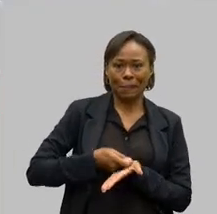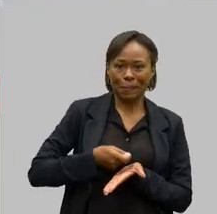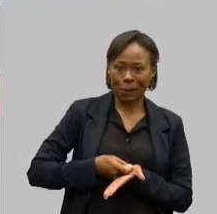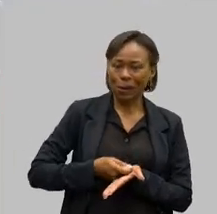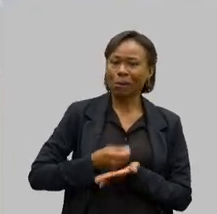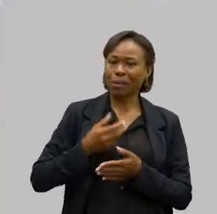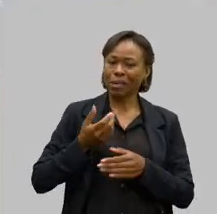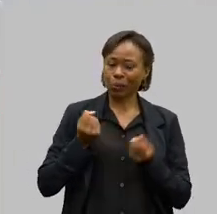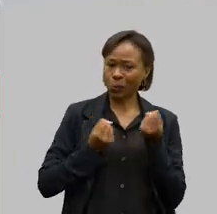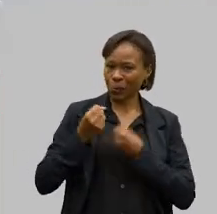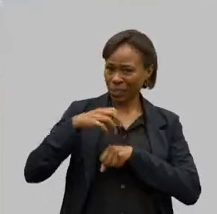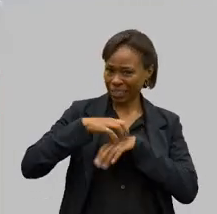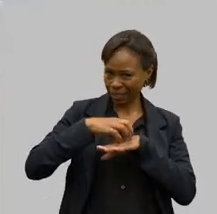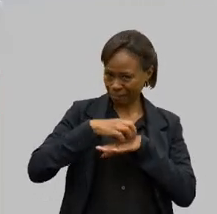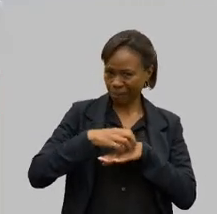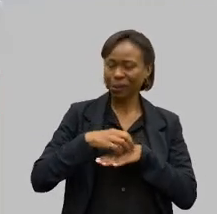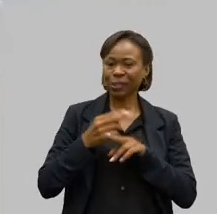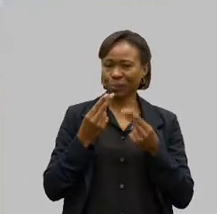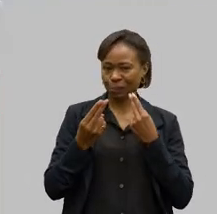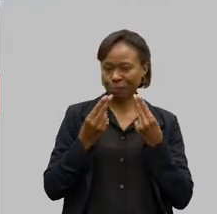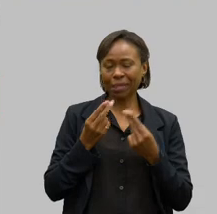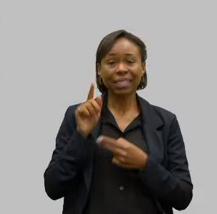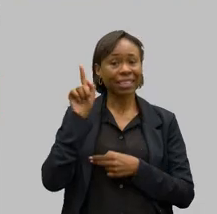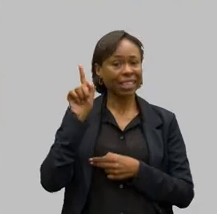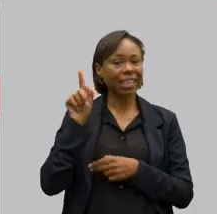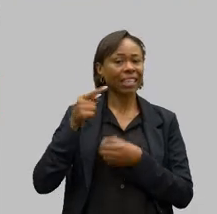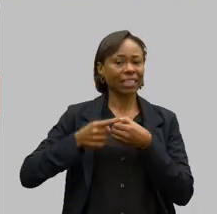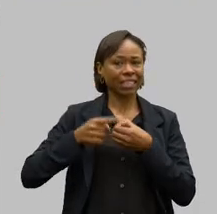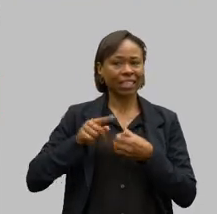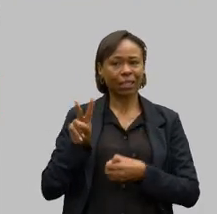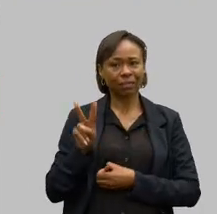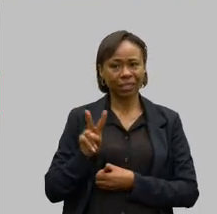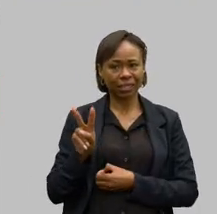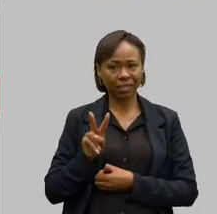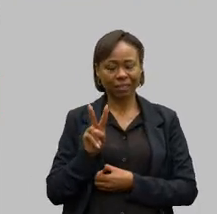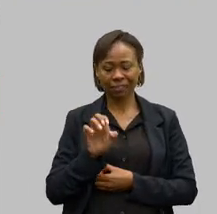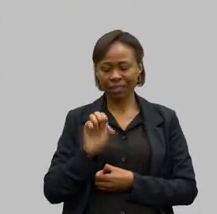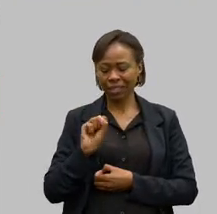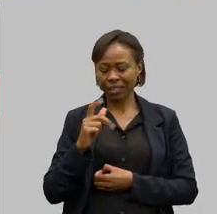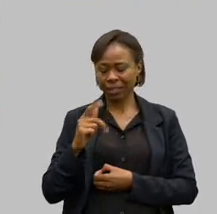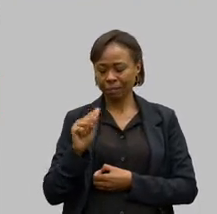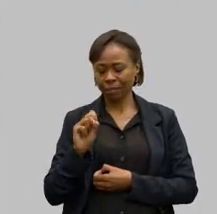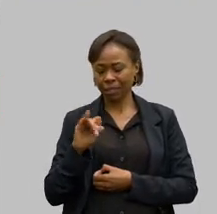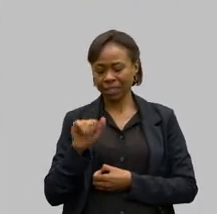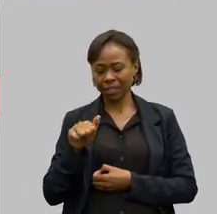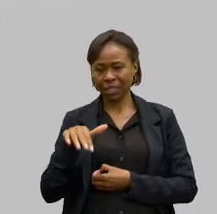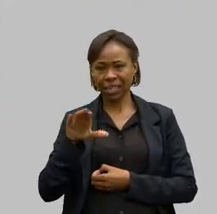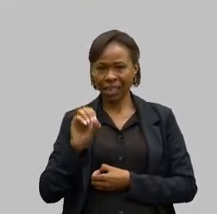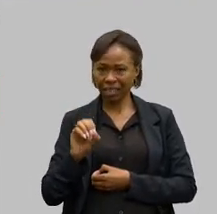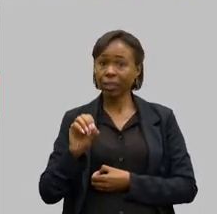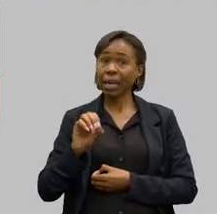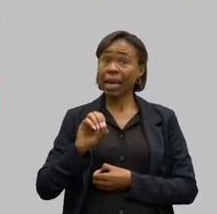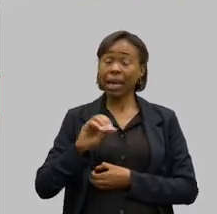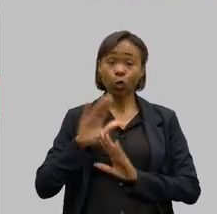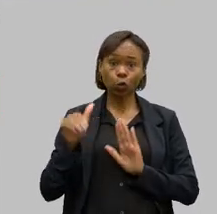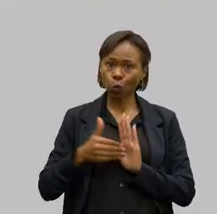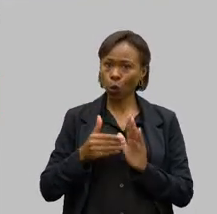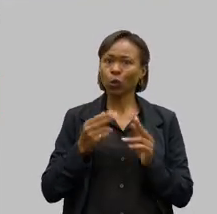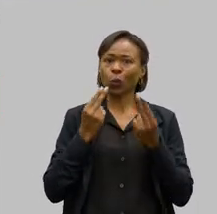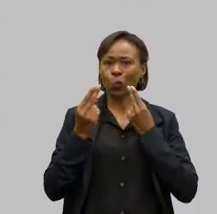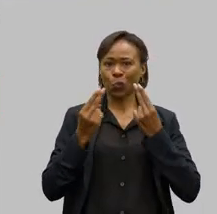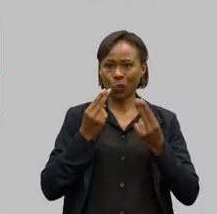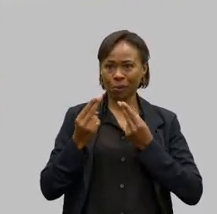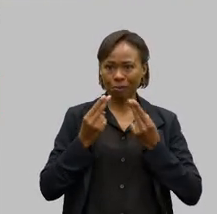Vespasiano é uma cidade que não possui a malha rural, ela é 100% urbana. E o programa de transporte